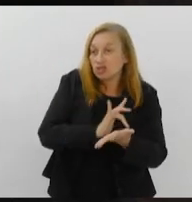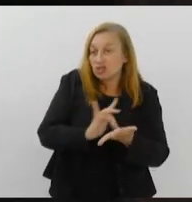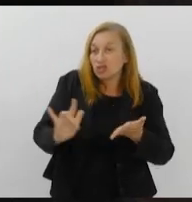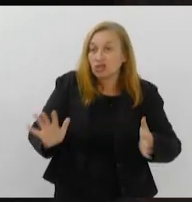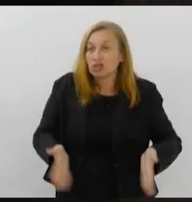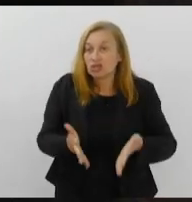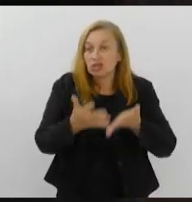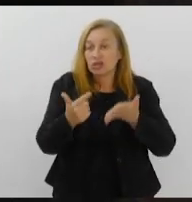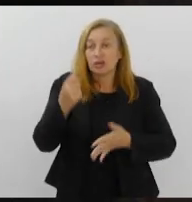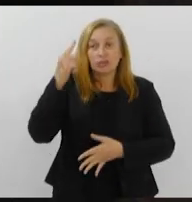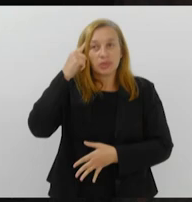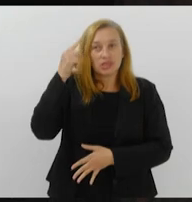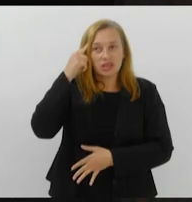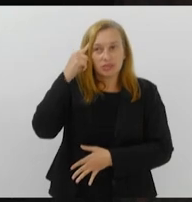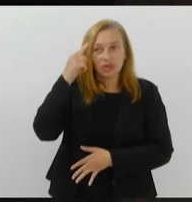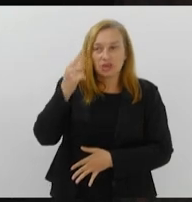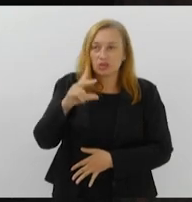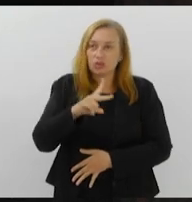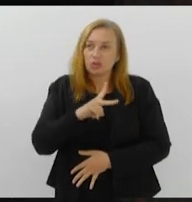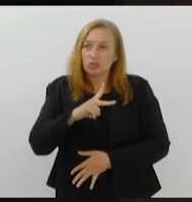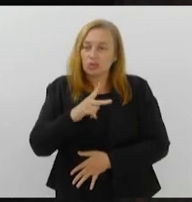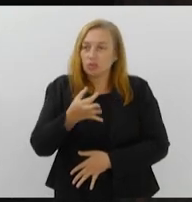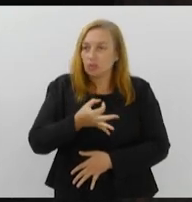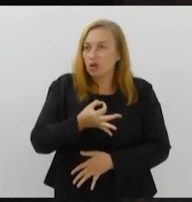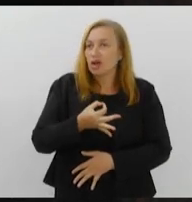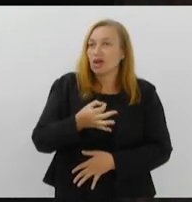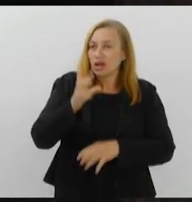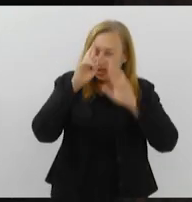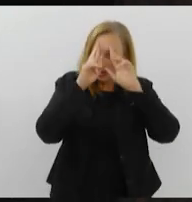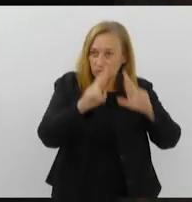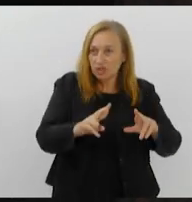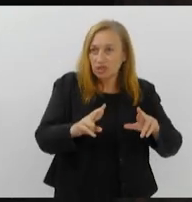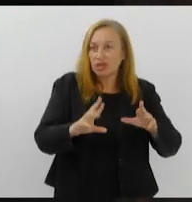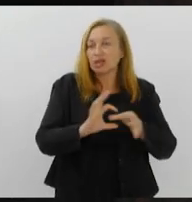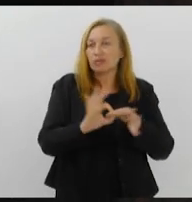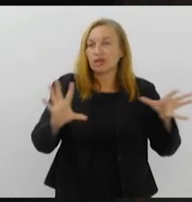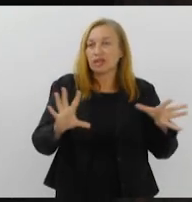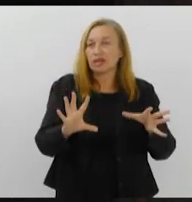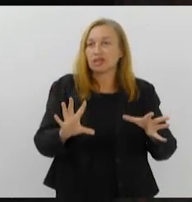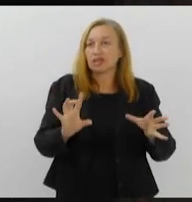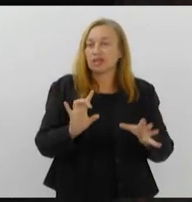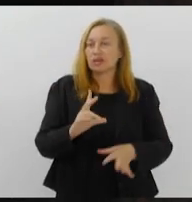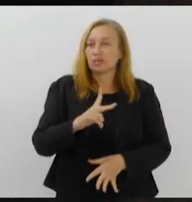incentivar o pensamento crítico, respeitando a liberdade individual.